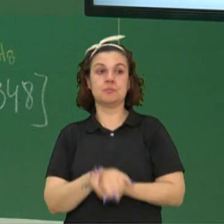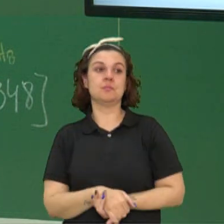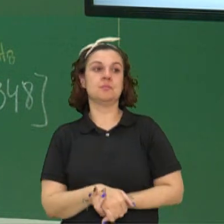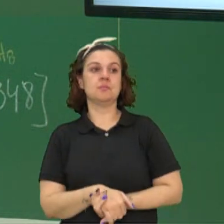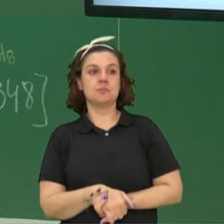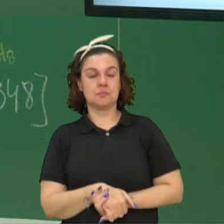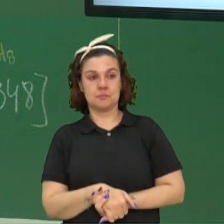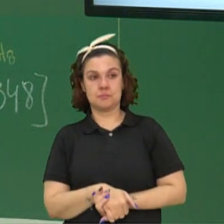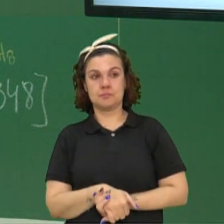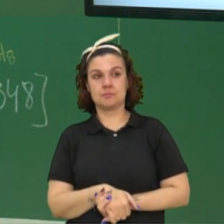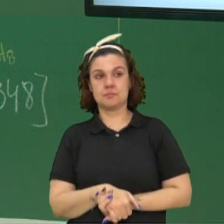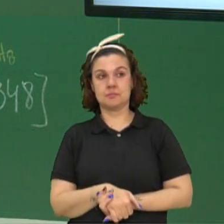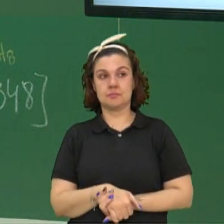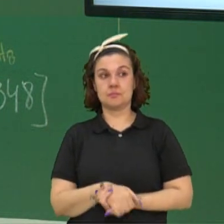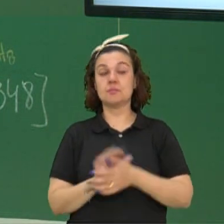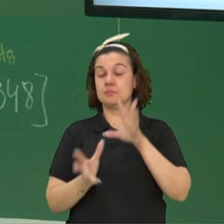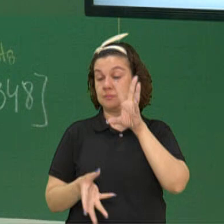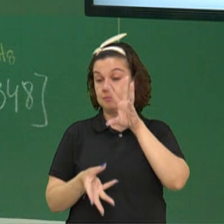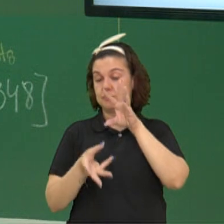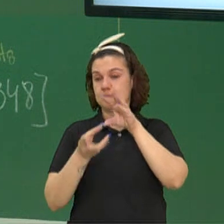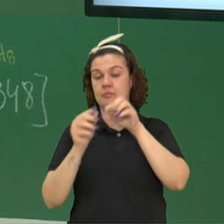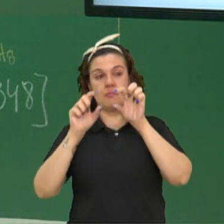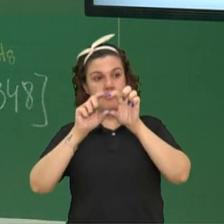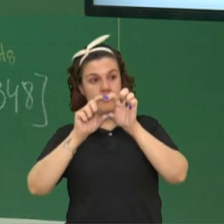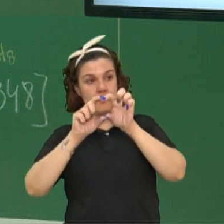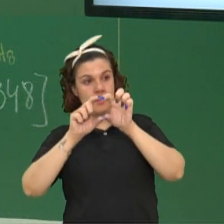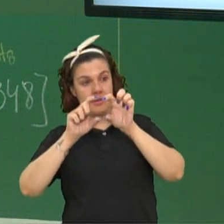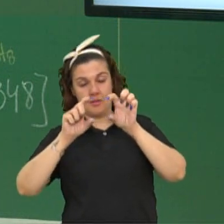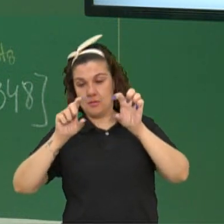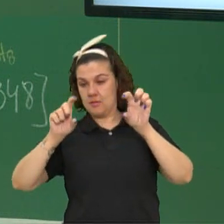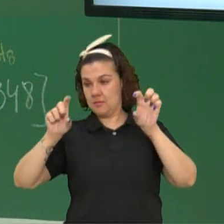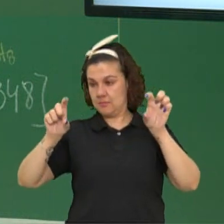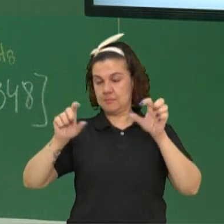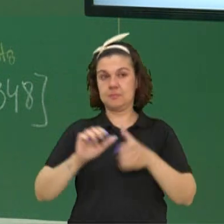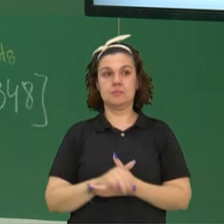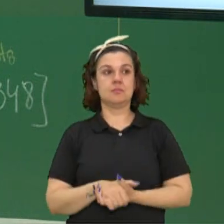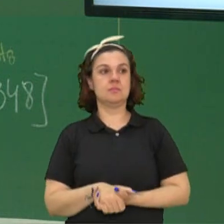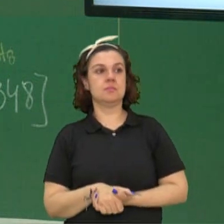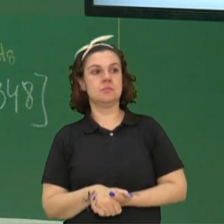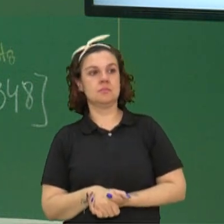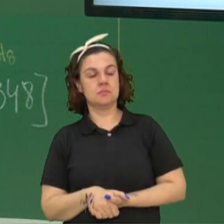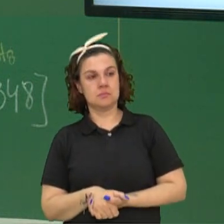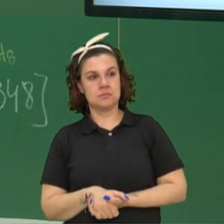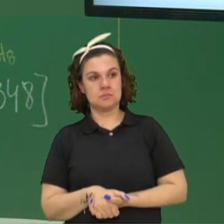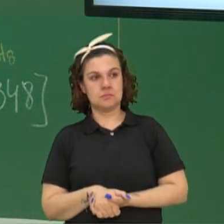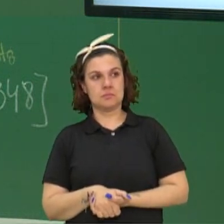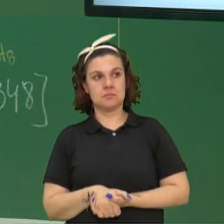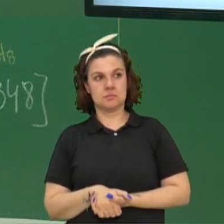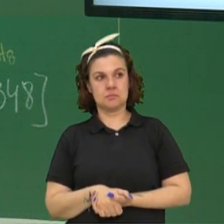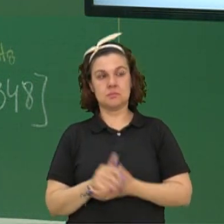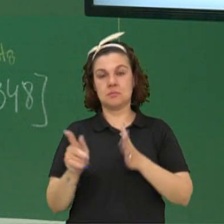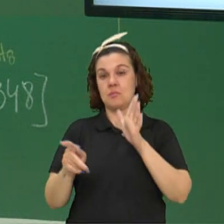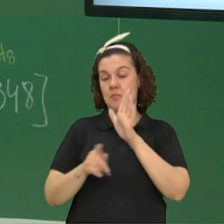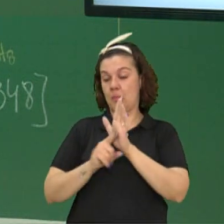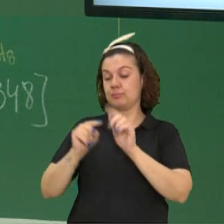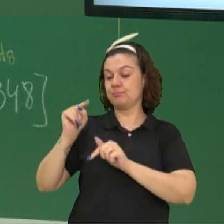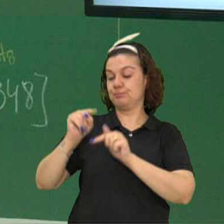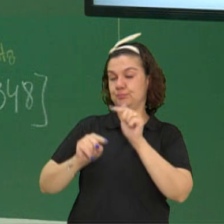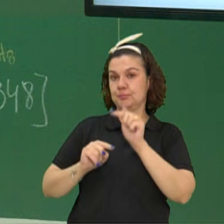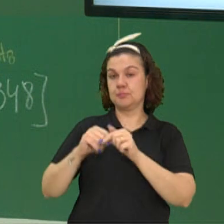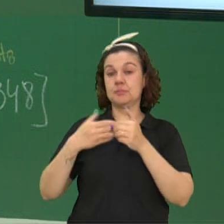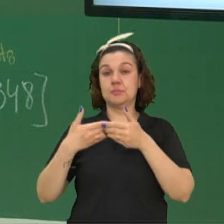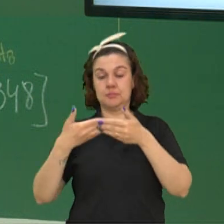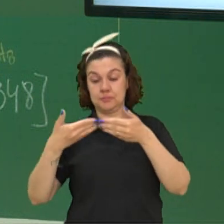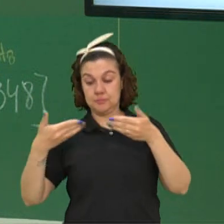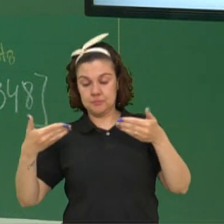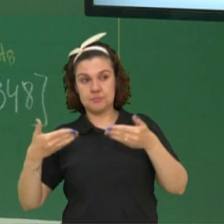produtos mais o somatório da entalpia dos reagentes. Então, eu vou colocar lá. Quem que eu tenho nos produtos? Eu vou